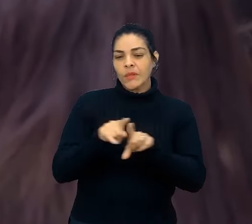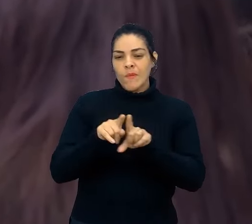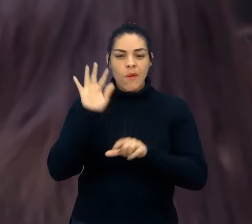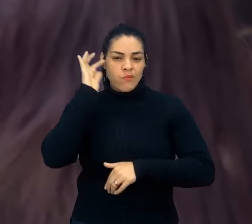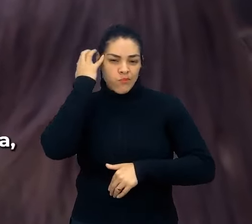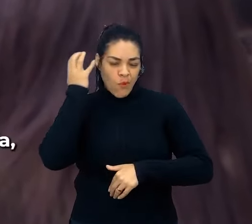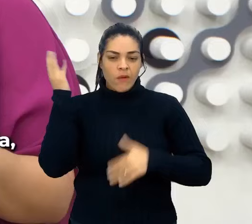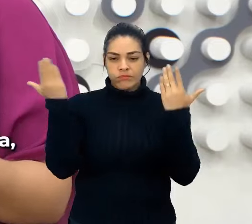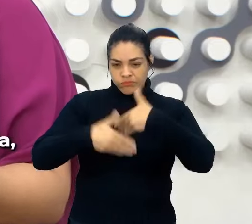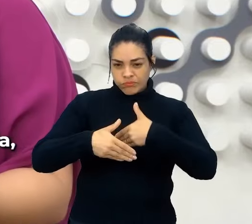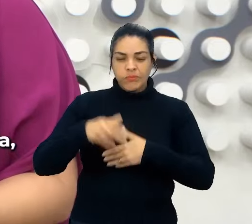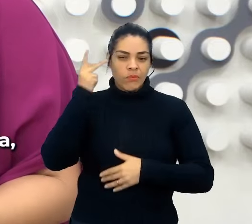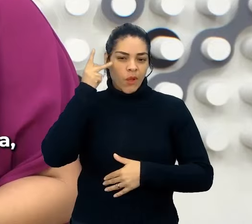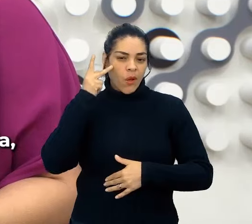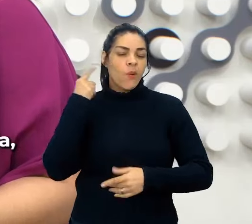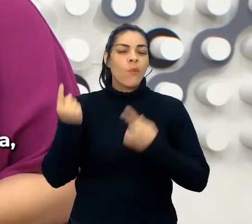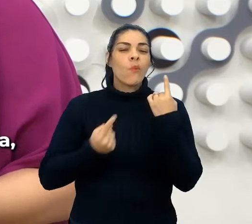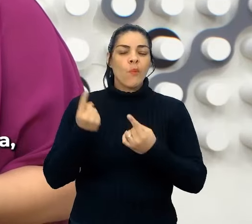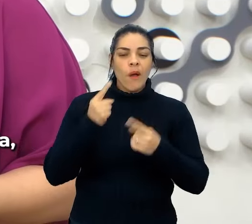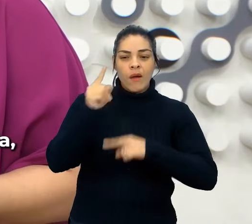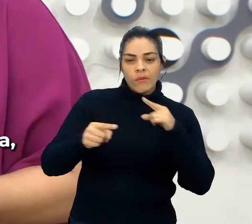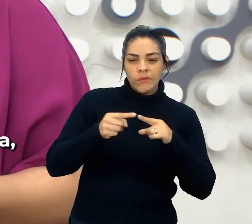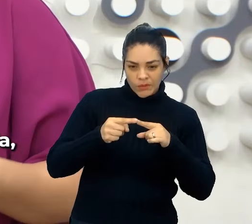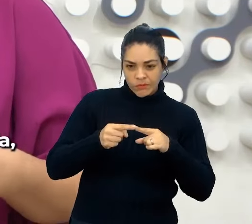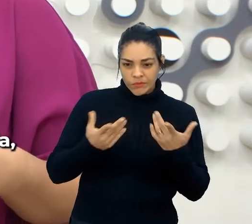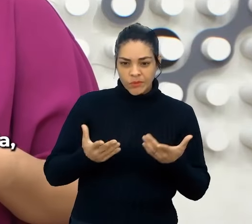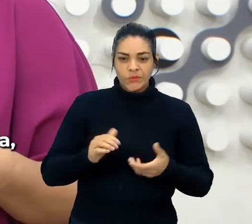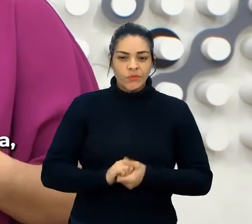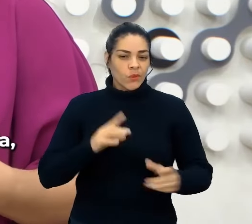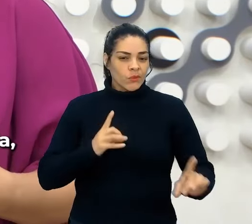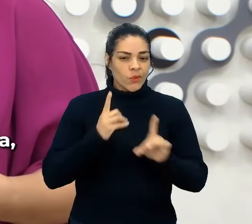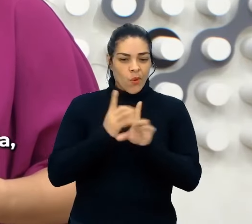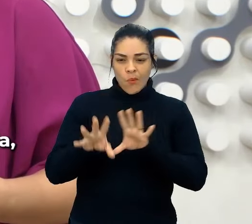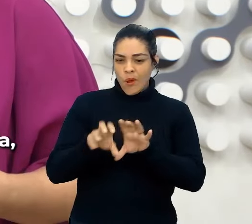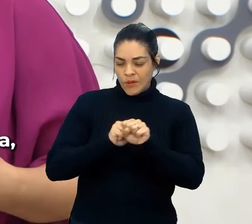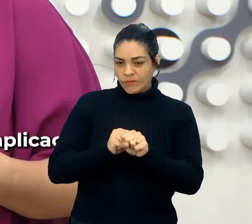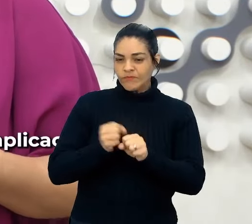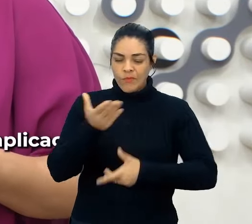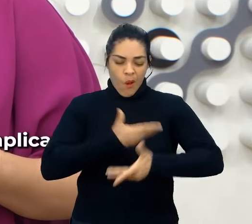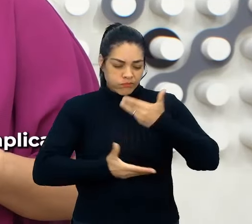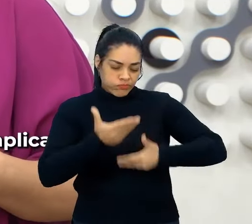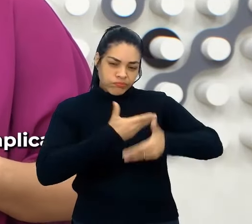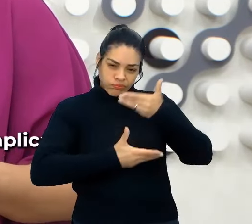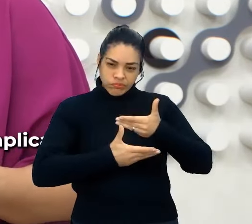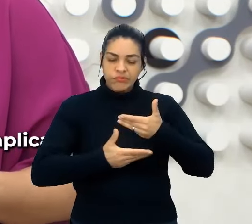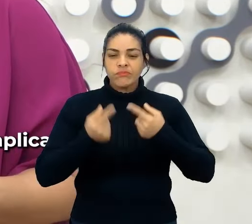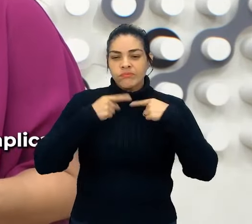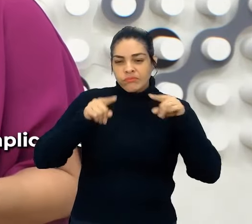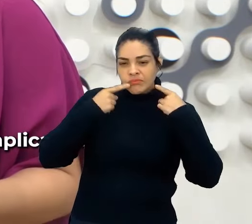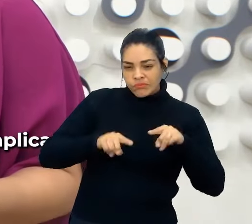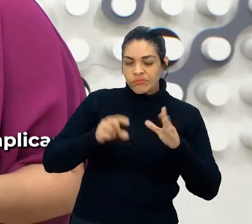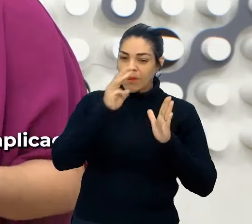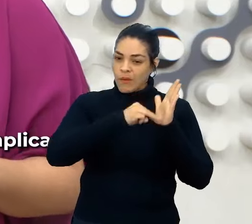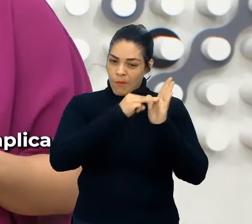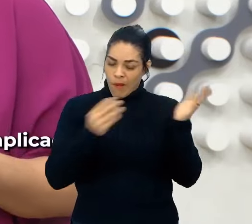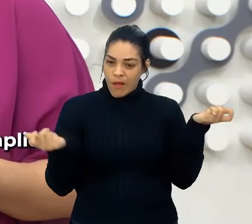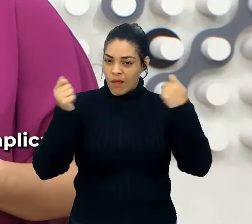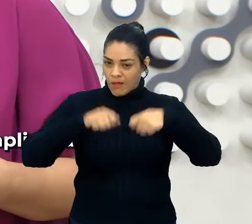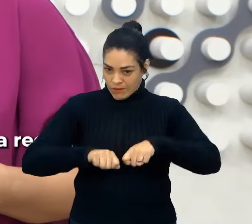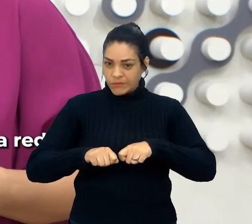prova paulista. Qual que é o objetivo desses encontros formativos? Que a gente troque experiência, que a gente discuta metodologias possíveis